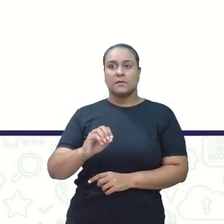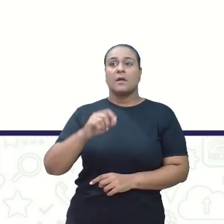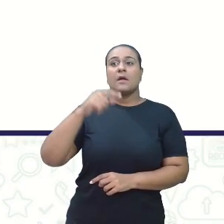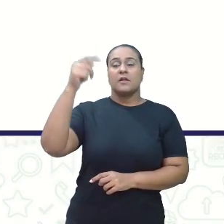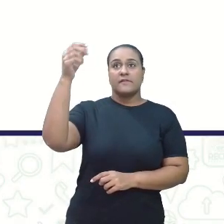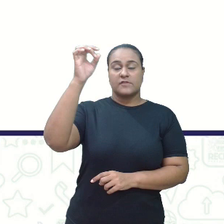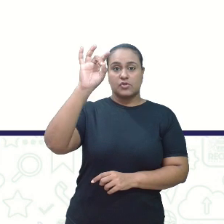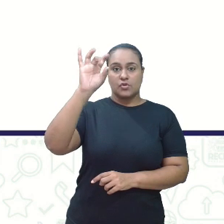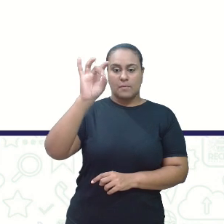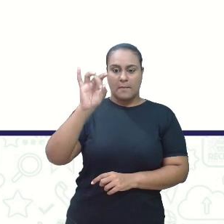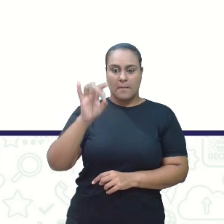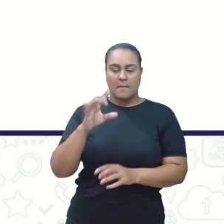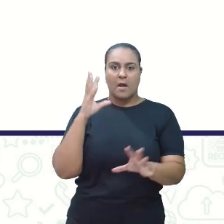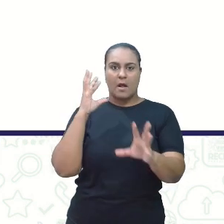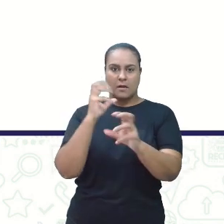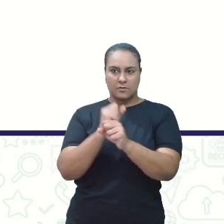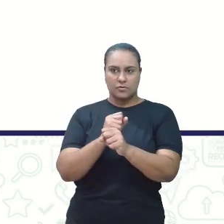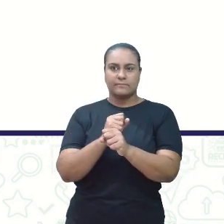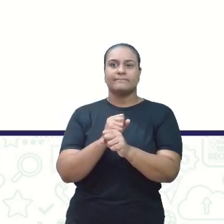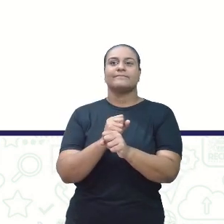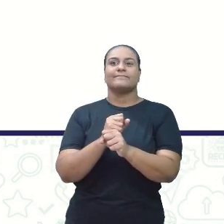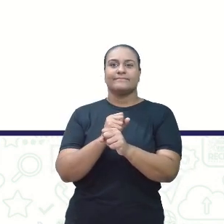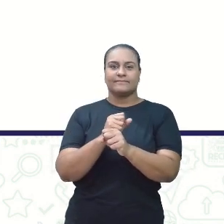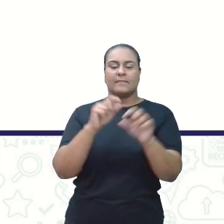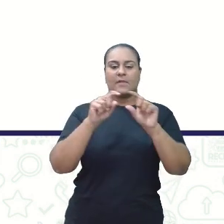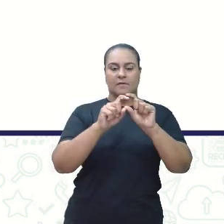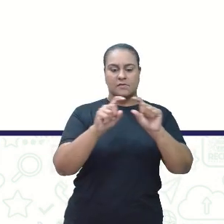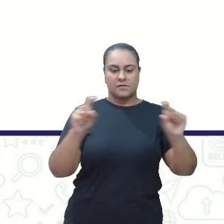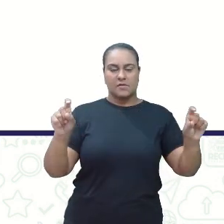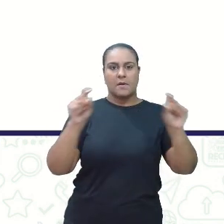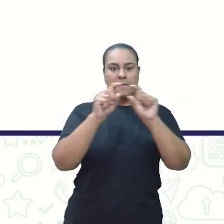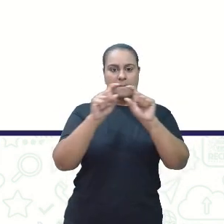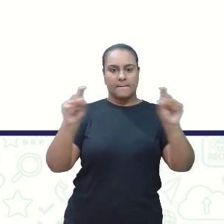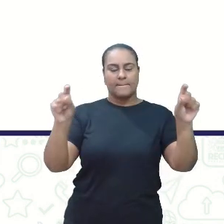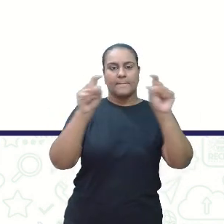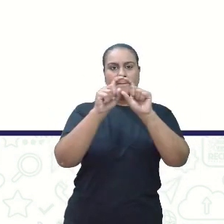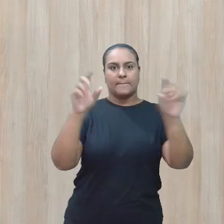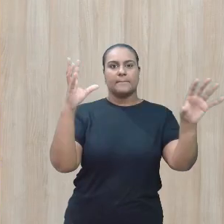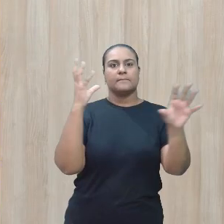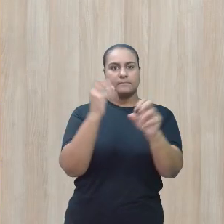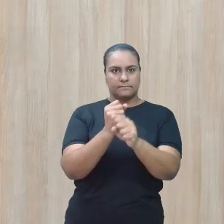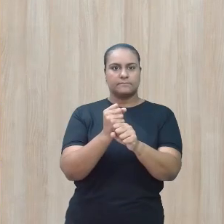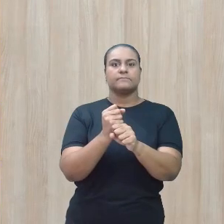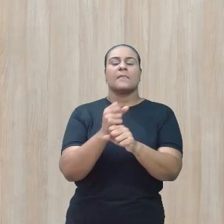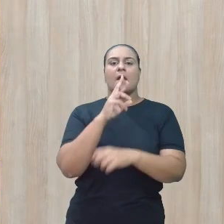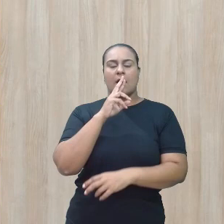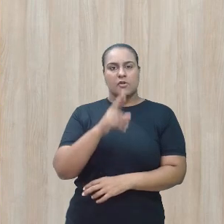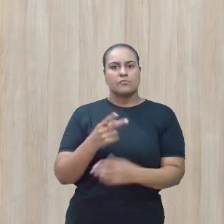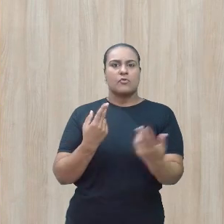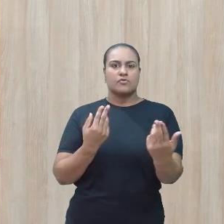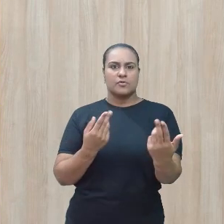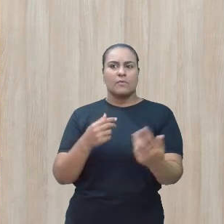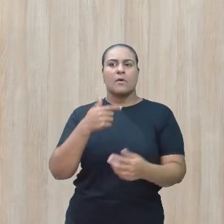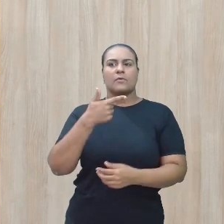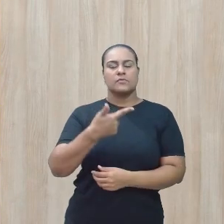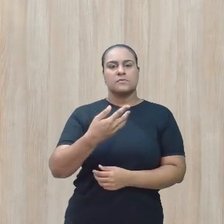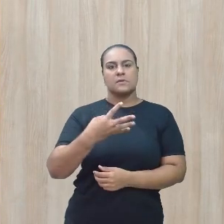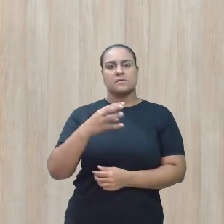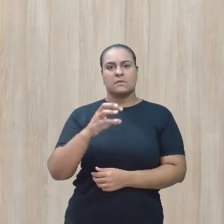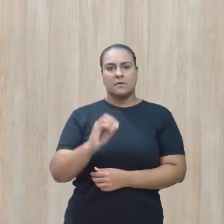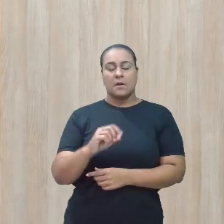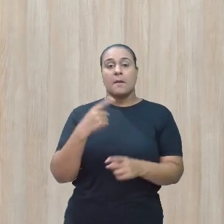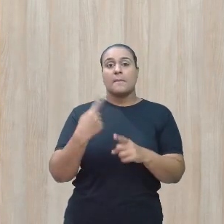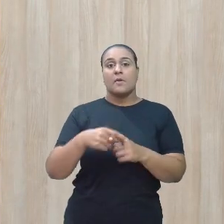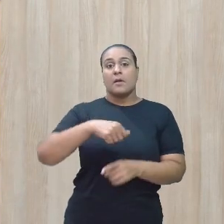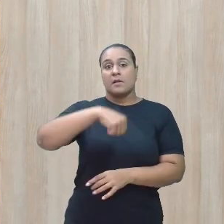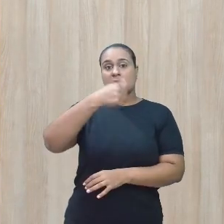11, com 20, com 111, que é o somatório dessas linhas aqui, ó, também vai dar 240, porque a gente está analisando